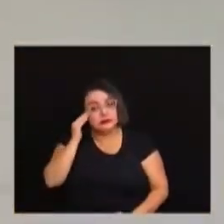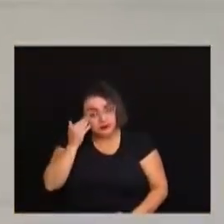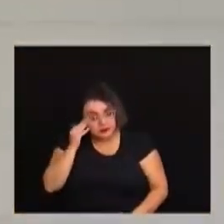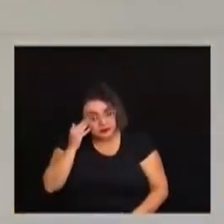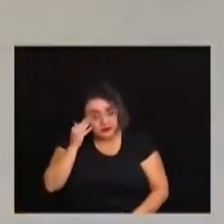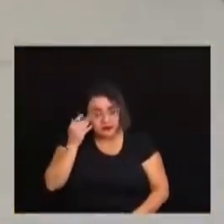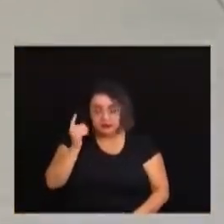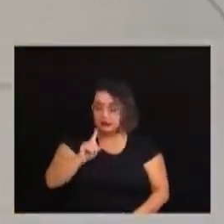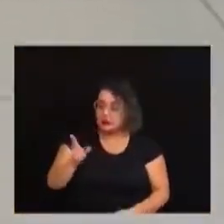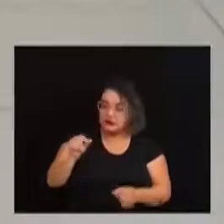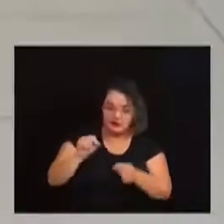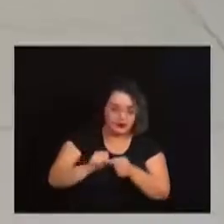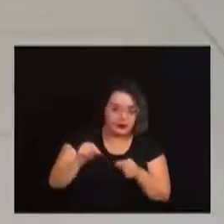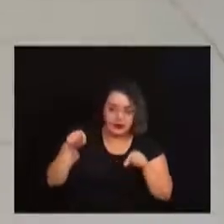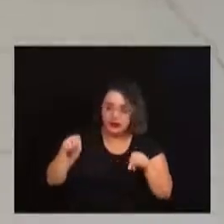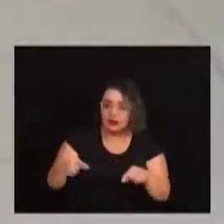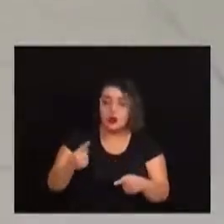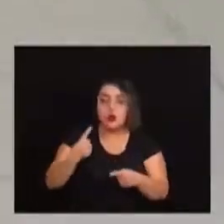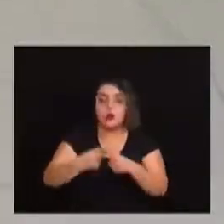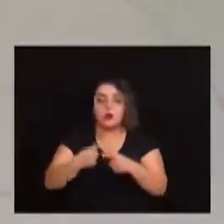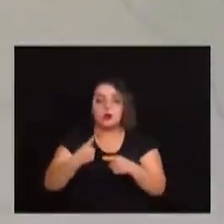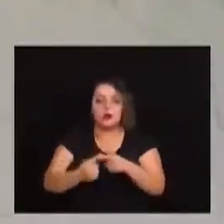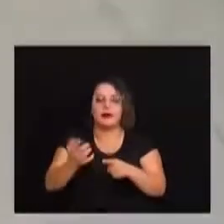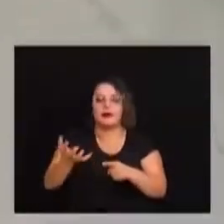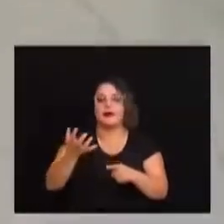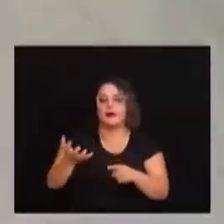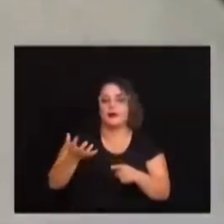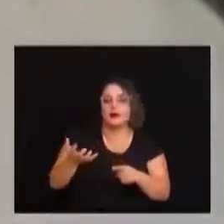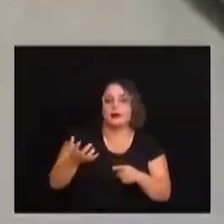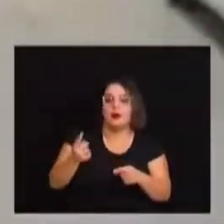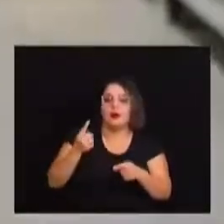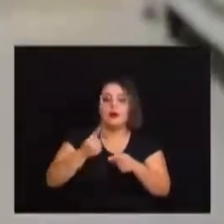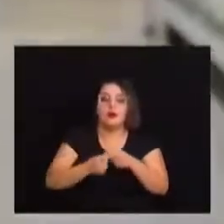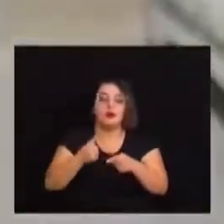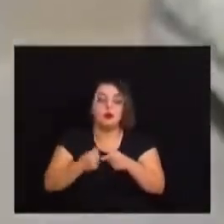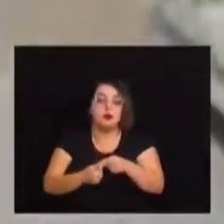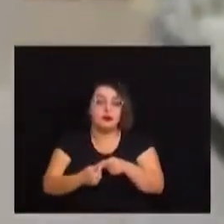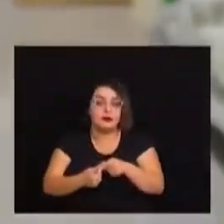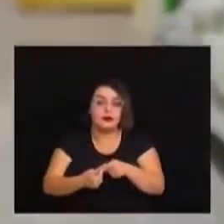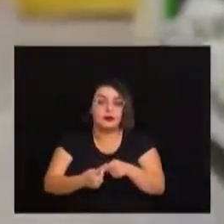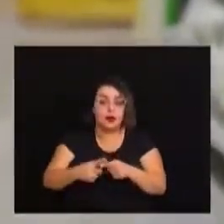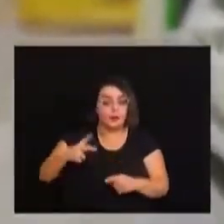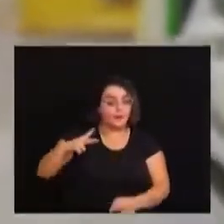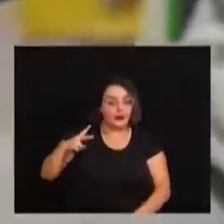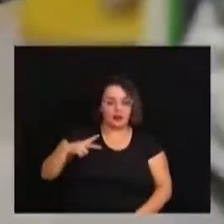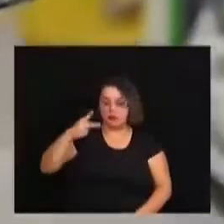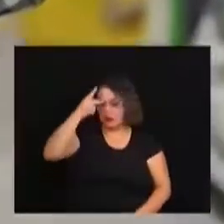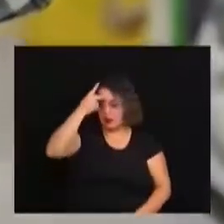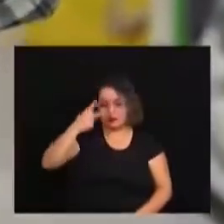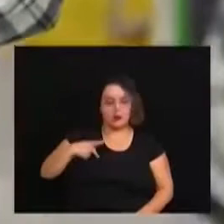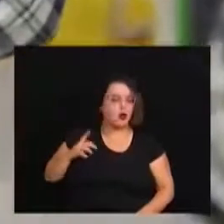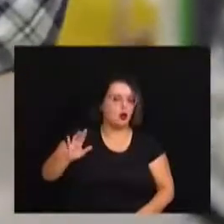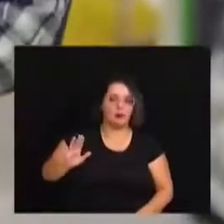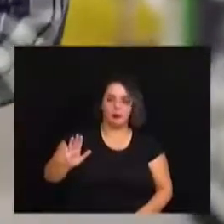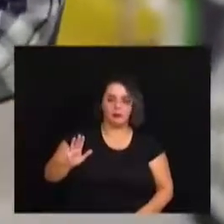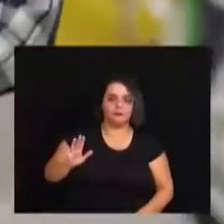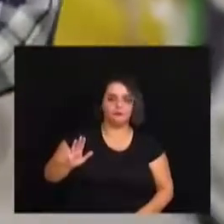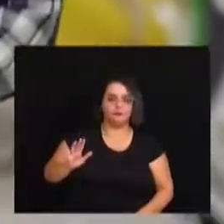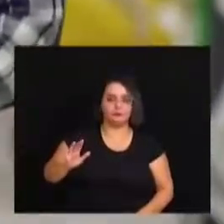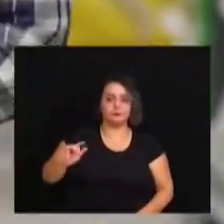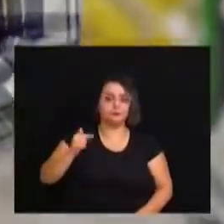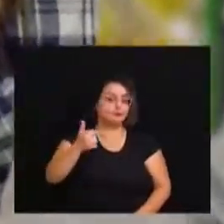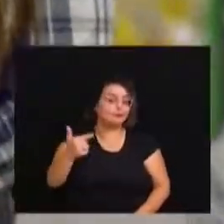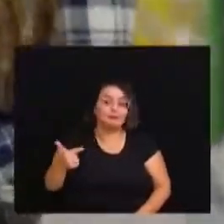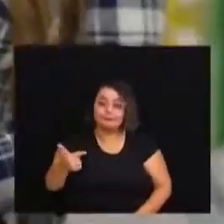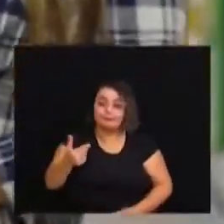que o outro não faz aquilo porque quer e porque é dele. E não